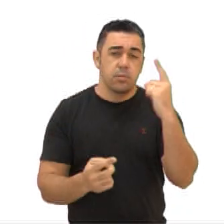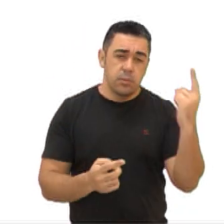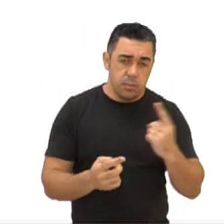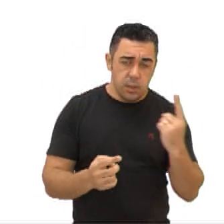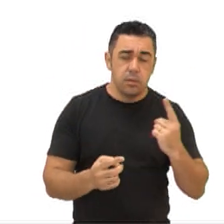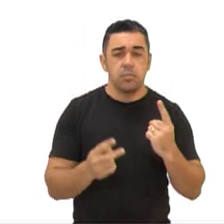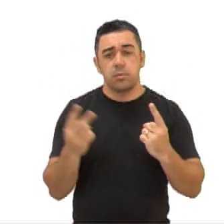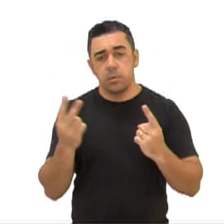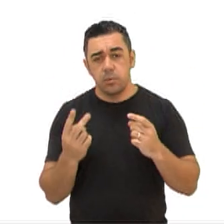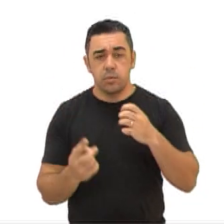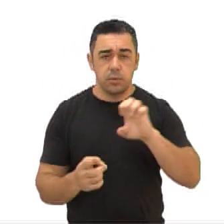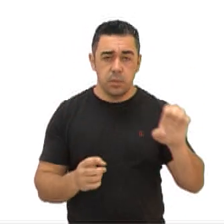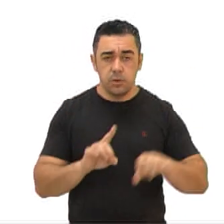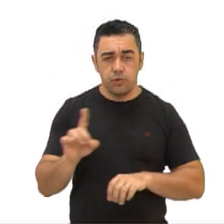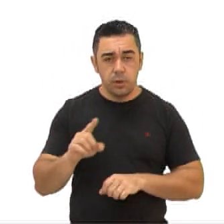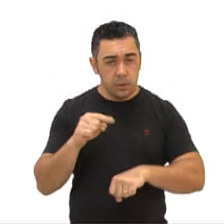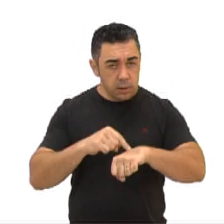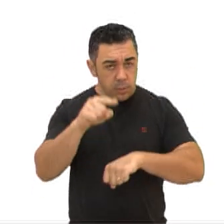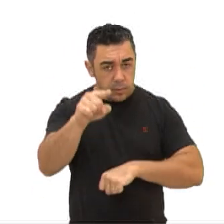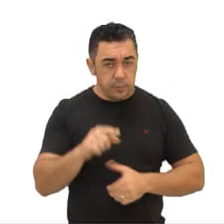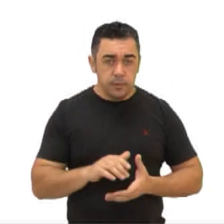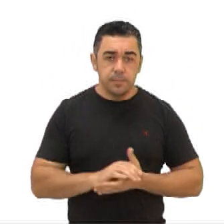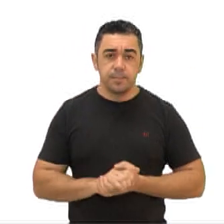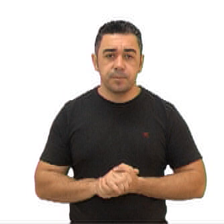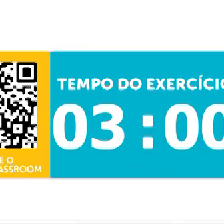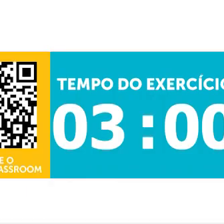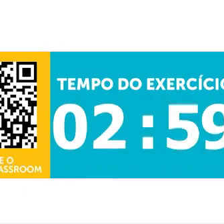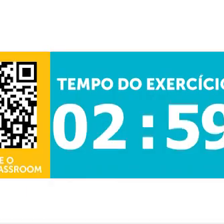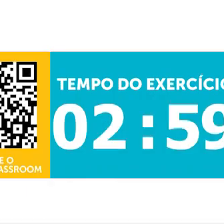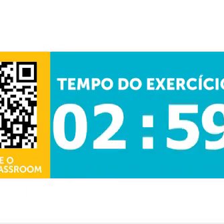o segundo membro. Tempo para vocês identificarem.